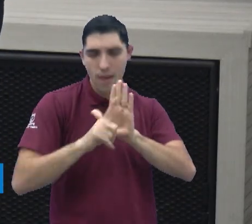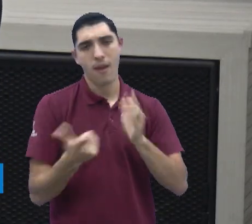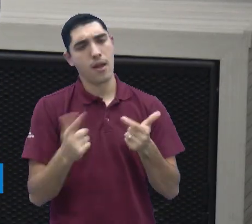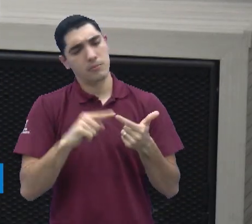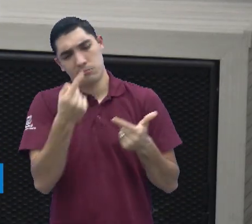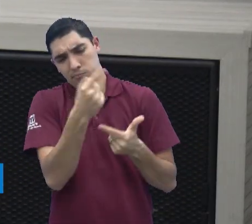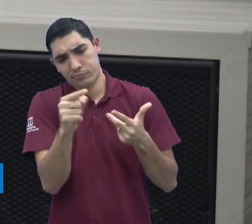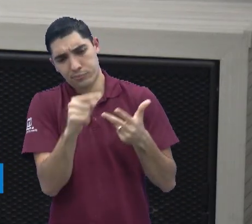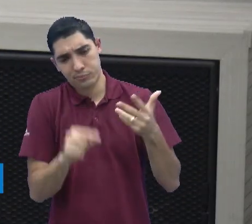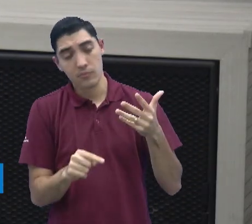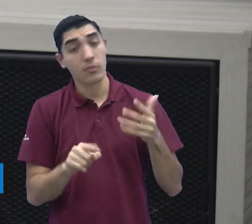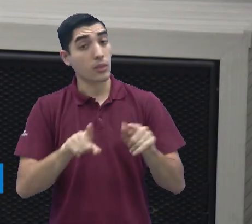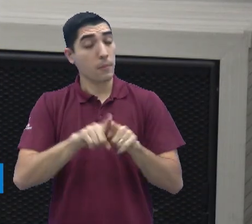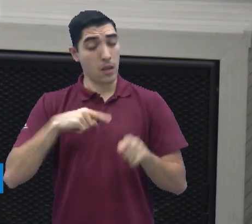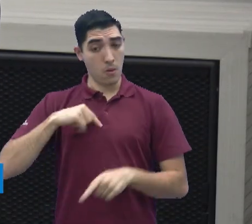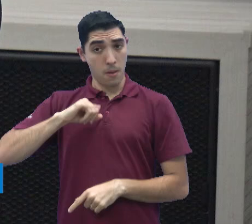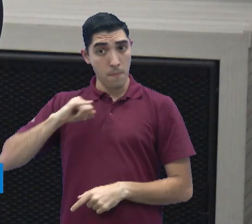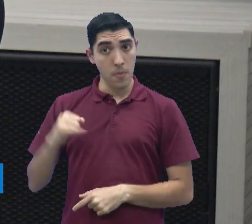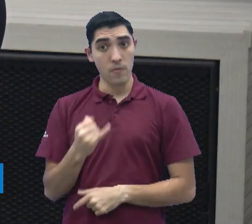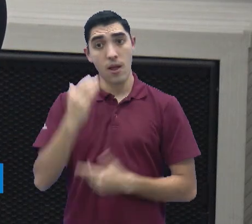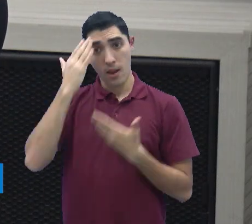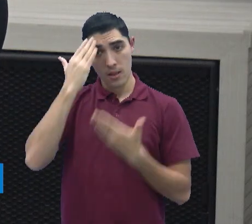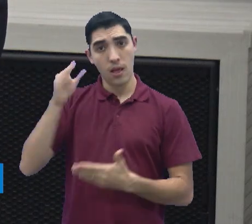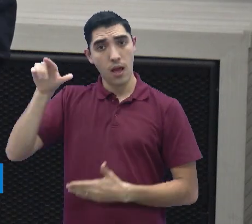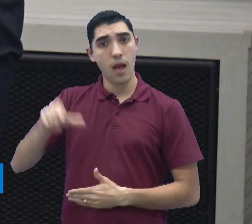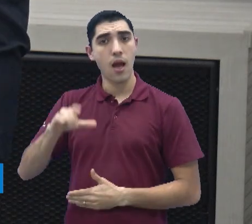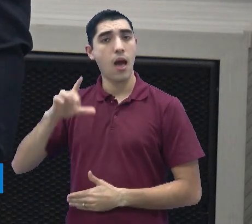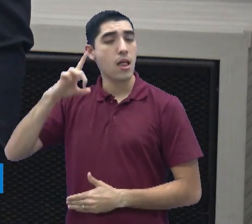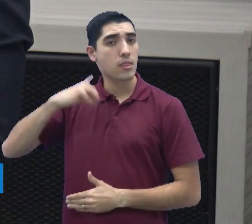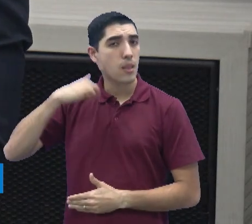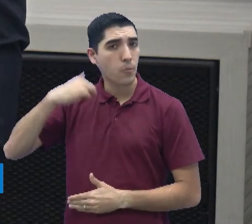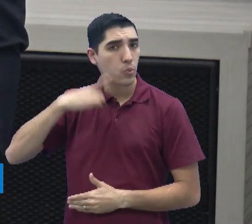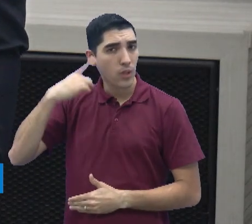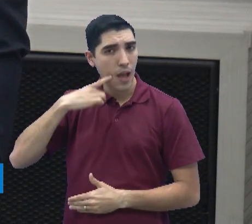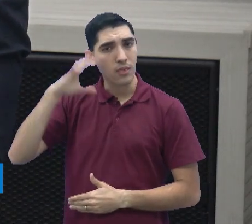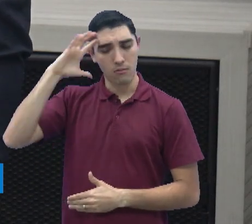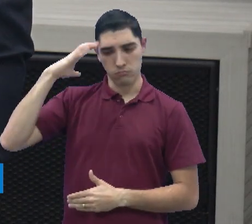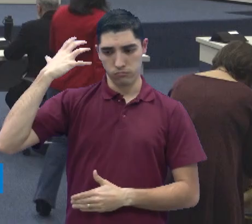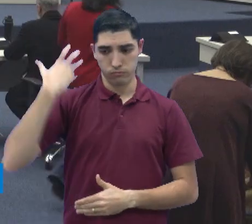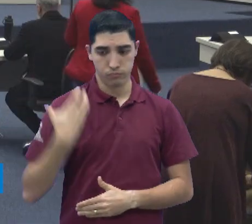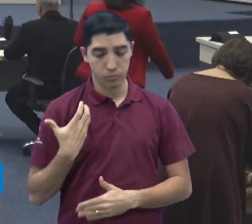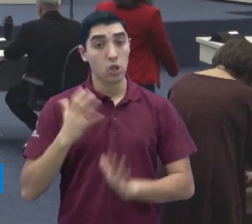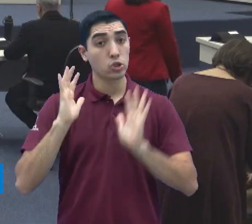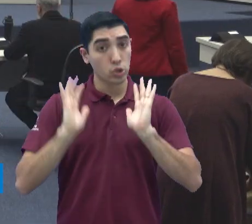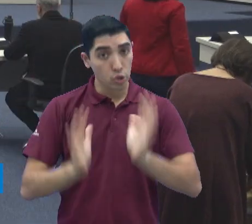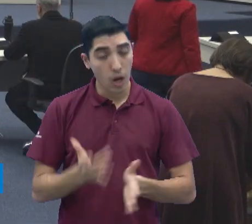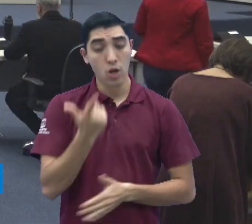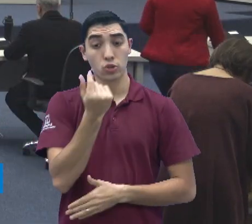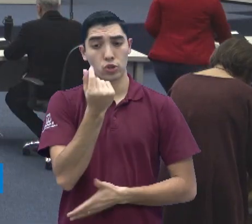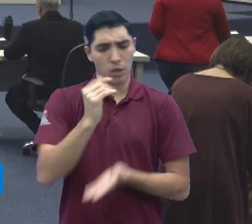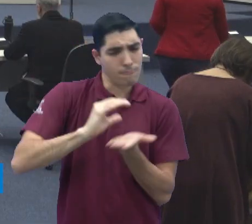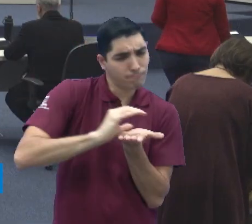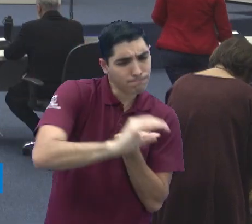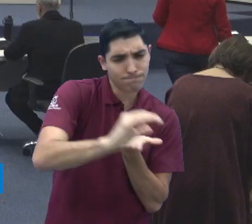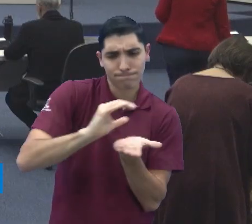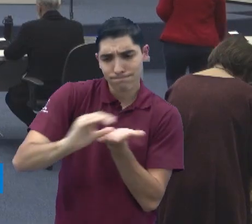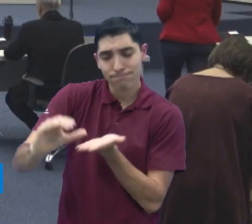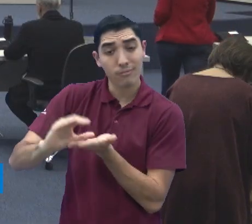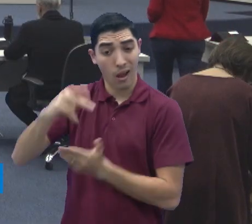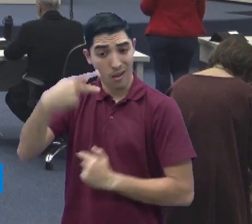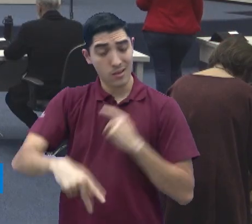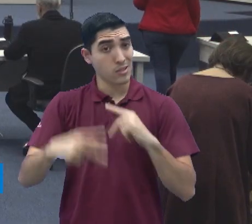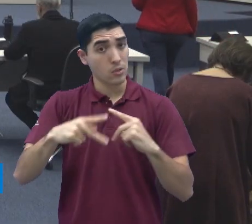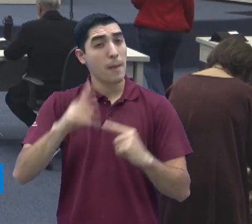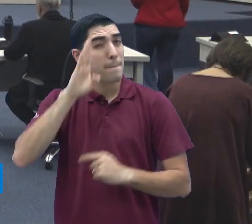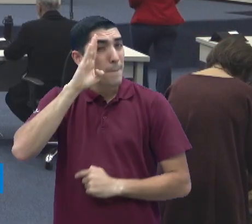aproveitar e fazer um destaque aqui e agradecer a deputada Letícia Aguiar, que tem destinado recurso constantemente para a nossa cidade na área da saúde.